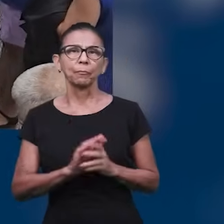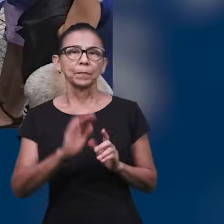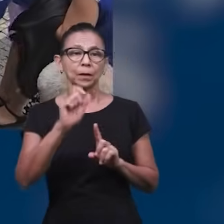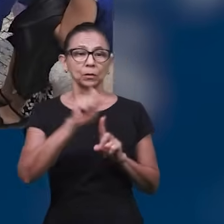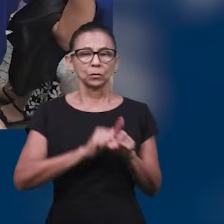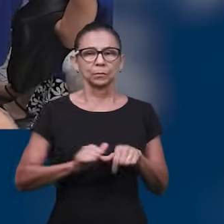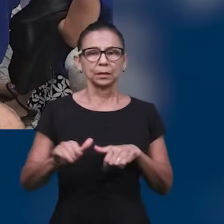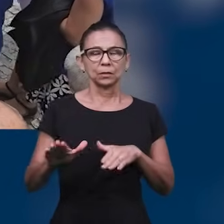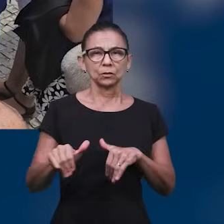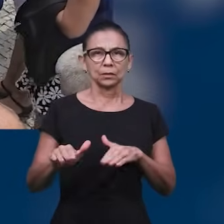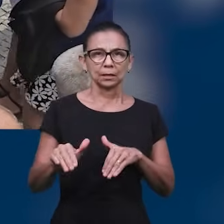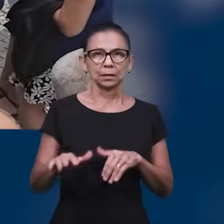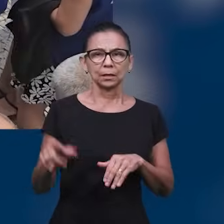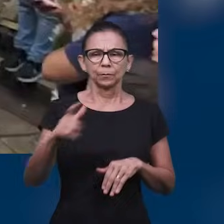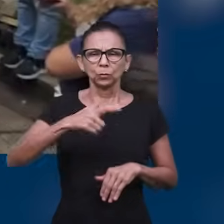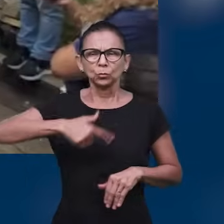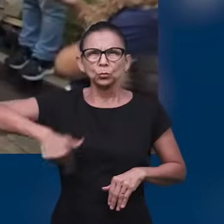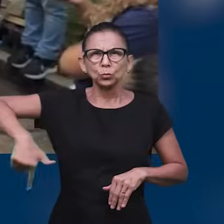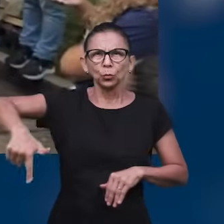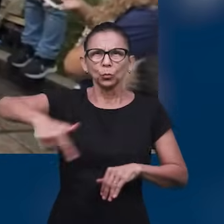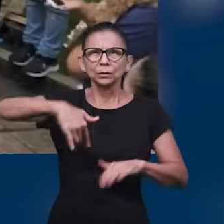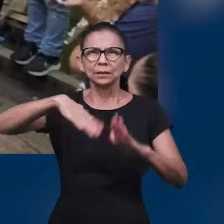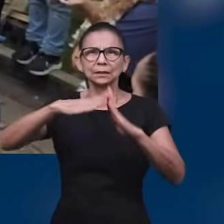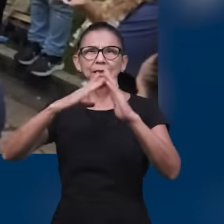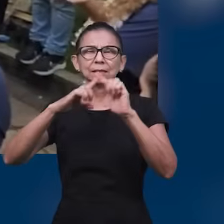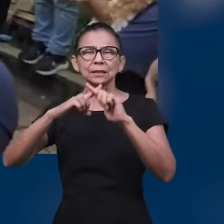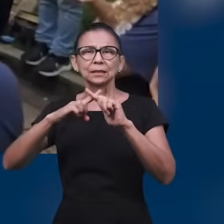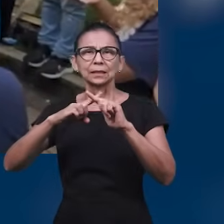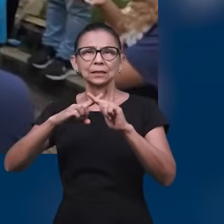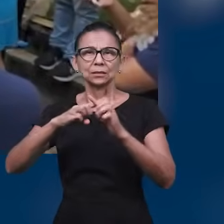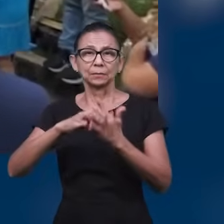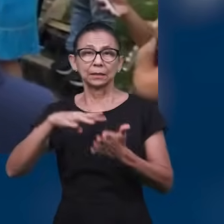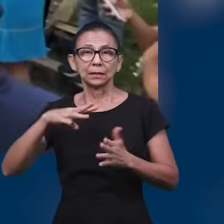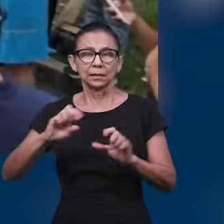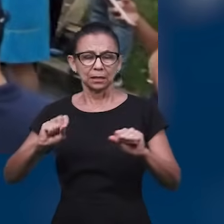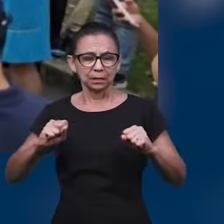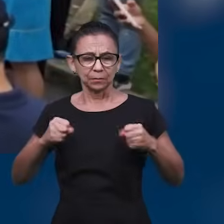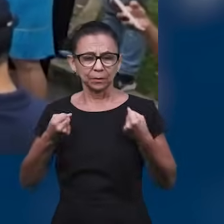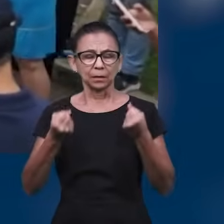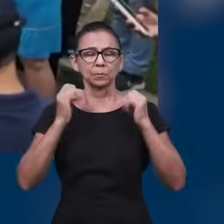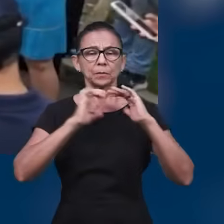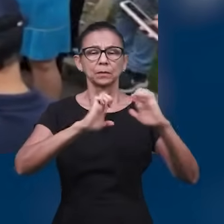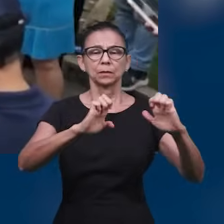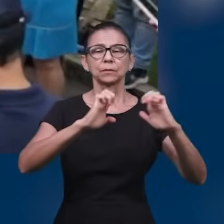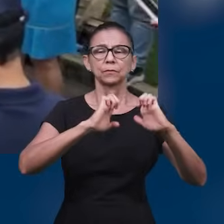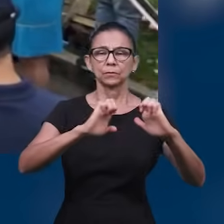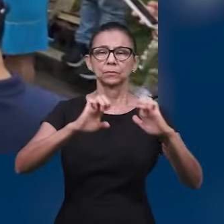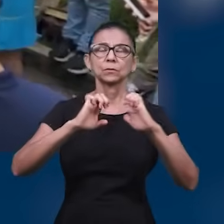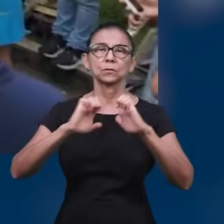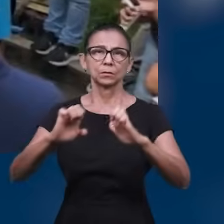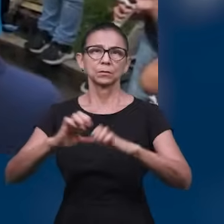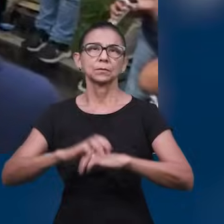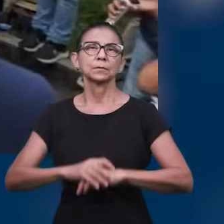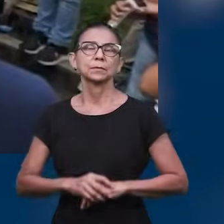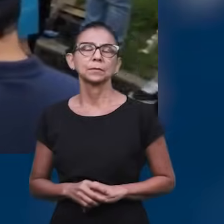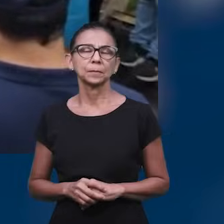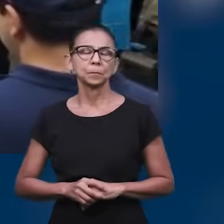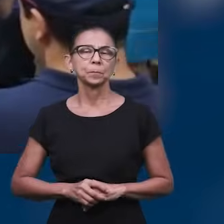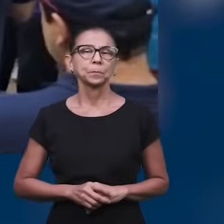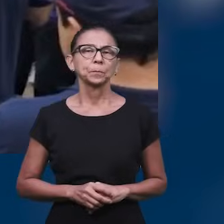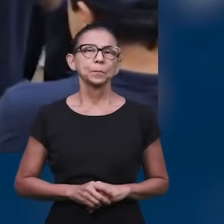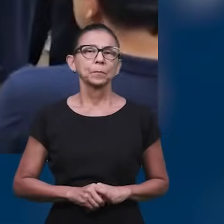setembro, as nossas igrejas estavam empenhadas no trabalho evangelístico, de acordo com as orientações recebidas nas reuniões